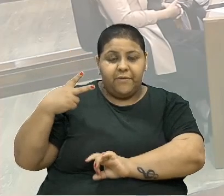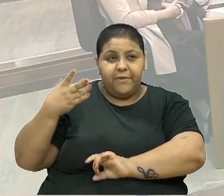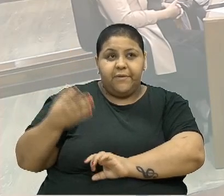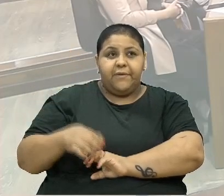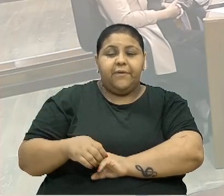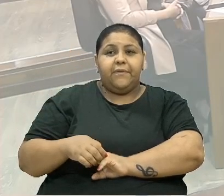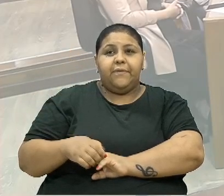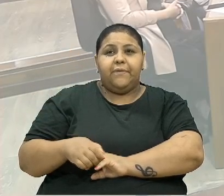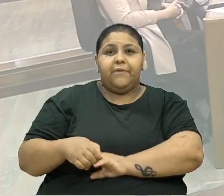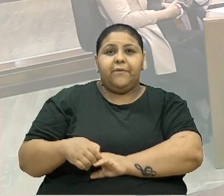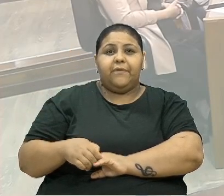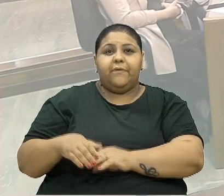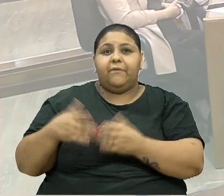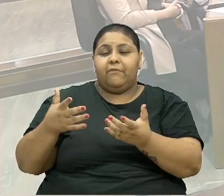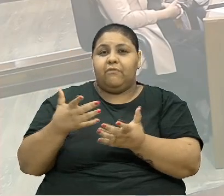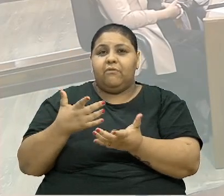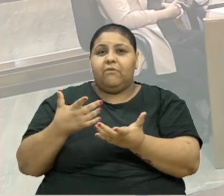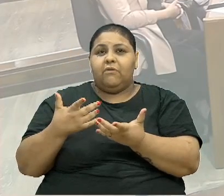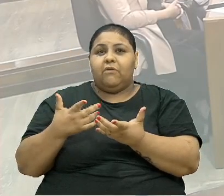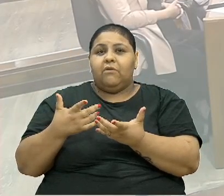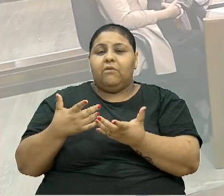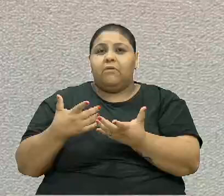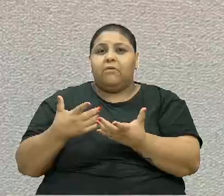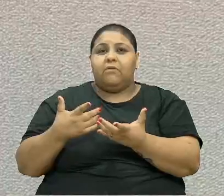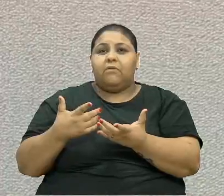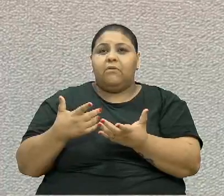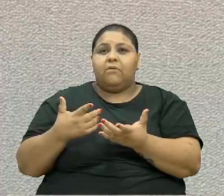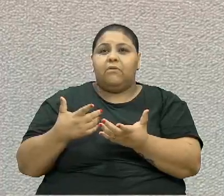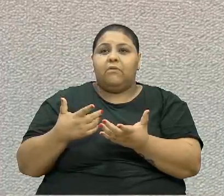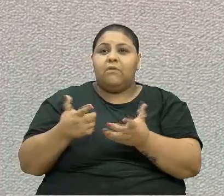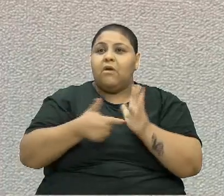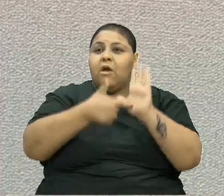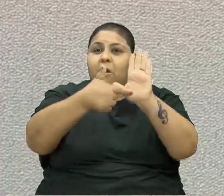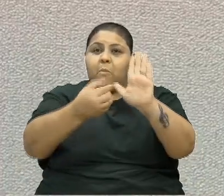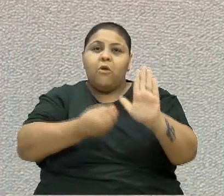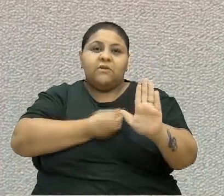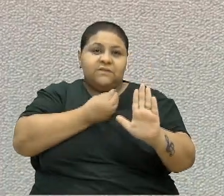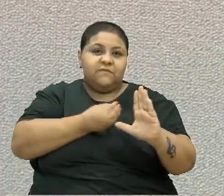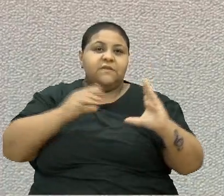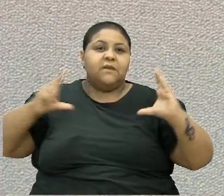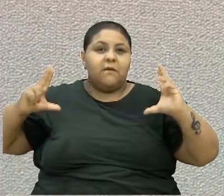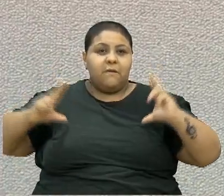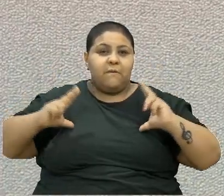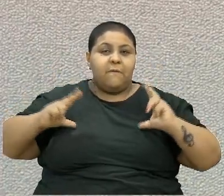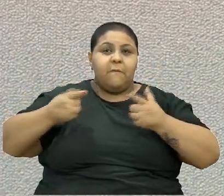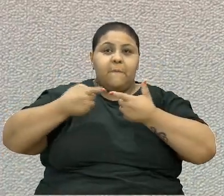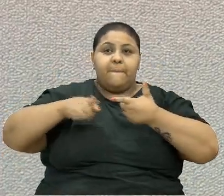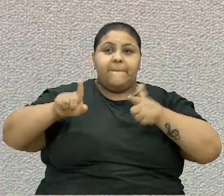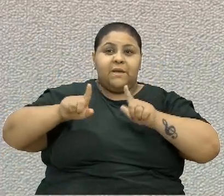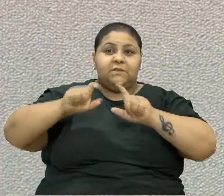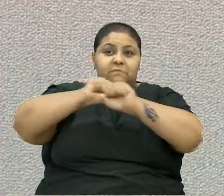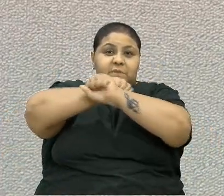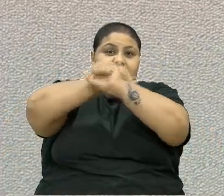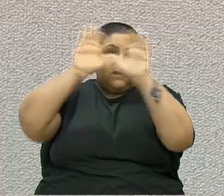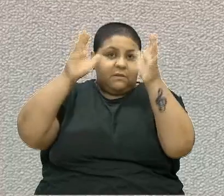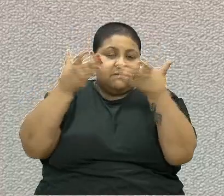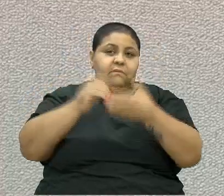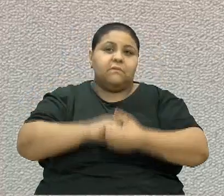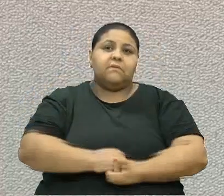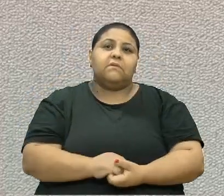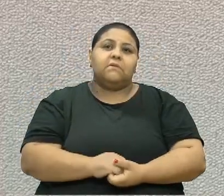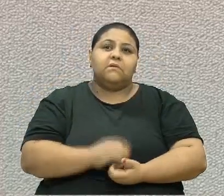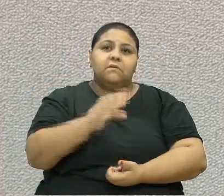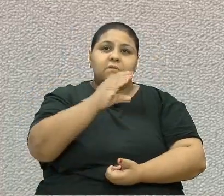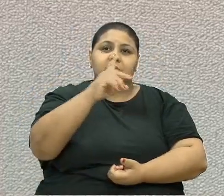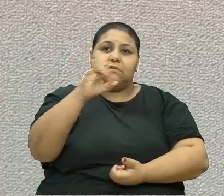acabam se manifestando sobre a nossa vida também particular. Mas a fim de esclarecer, a